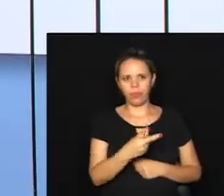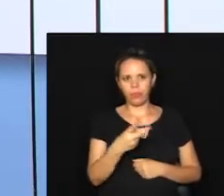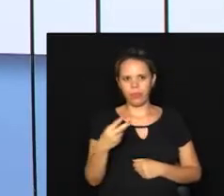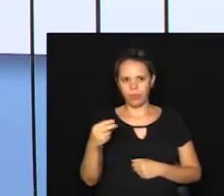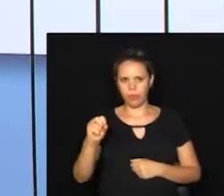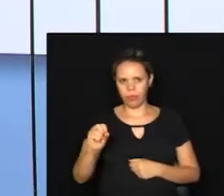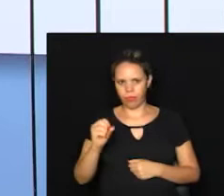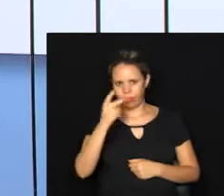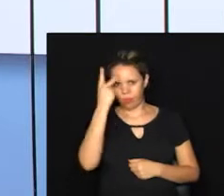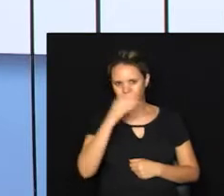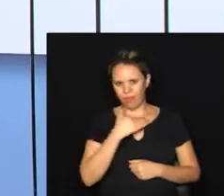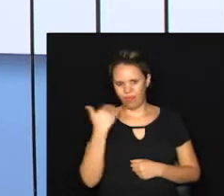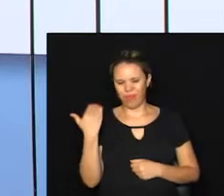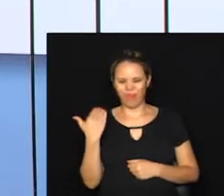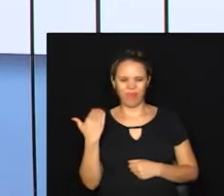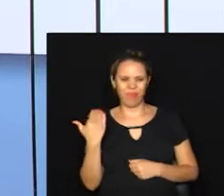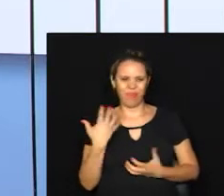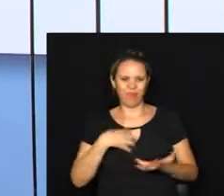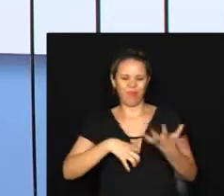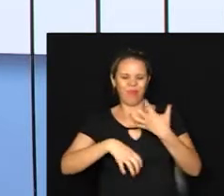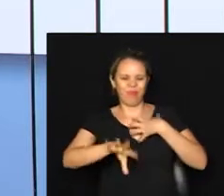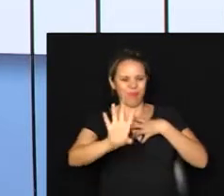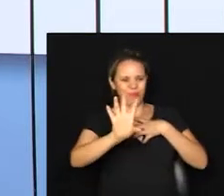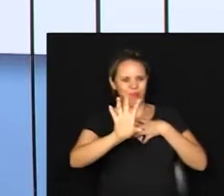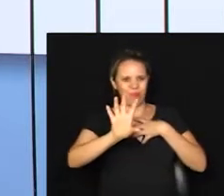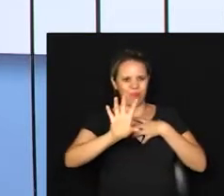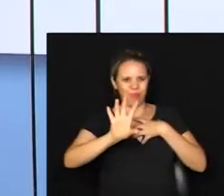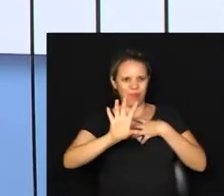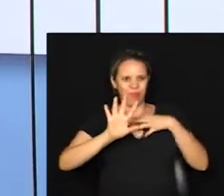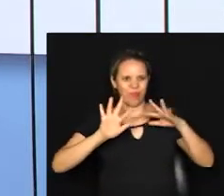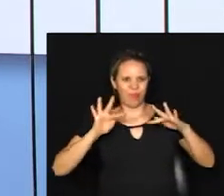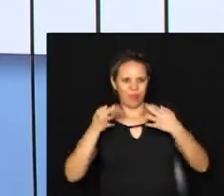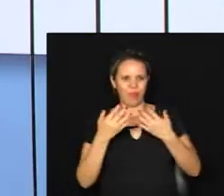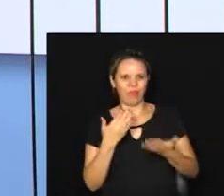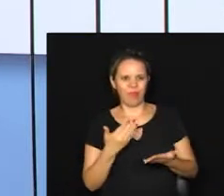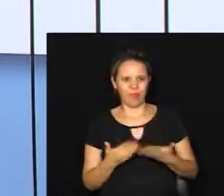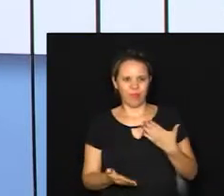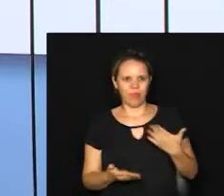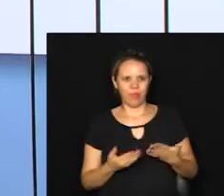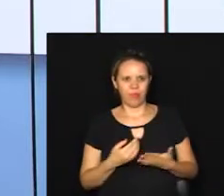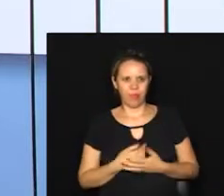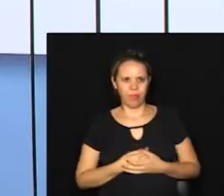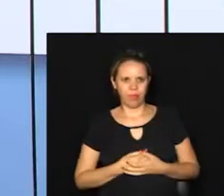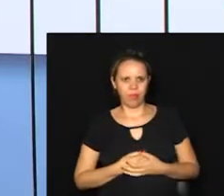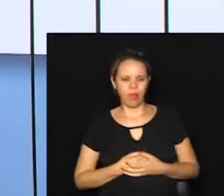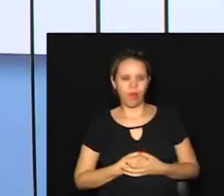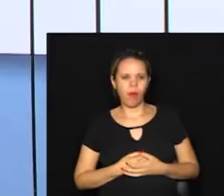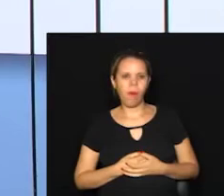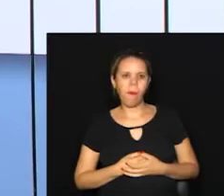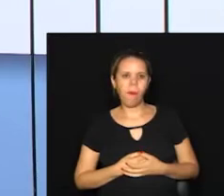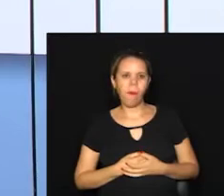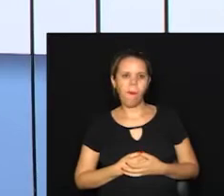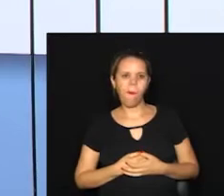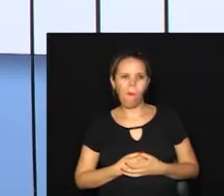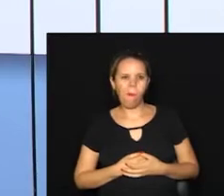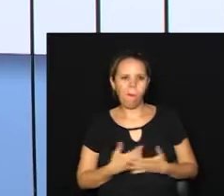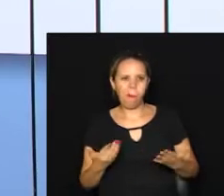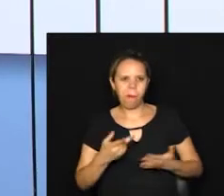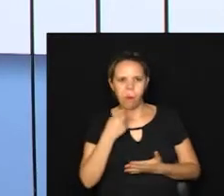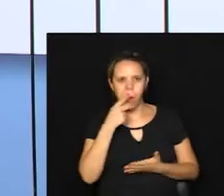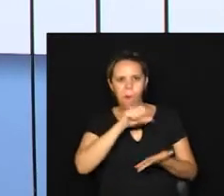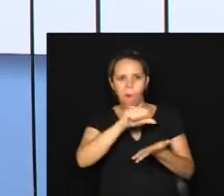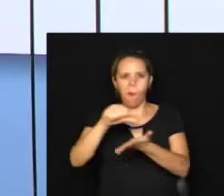36.220 óbitos. Fica aqui as nossas condolências às pessoas que perderam seus familiares. E agora a gente vai falar um pouquinho da